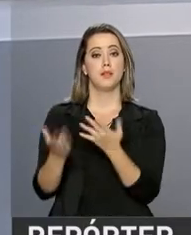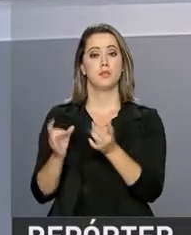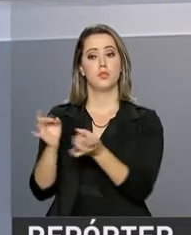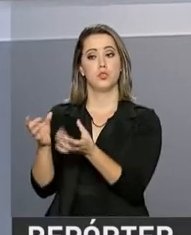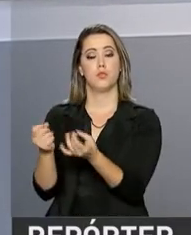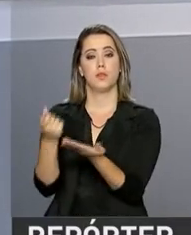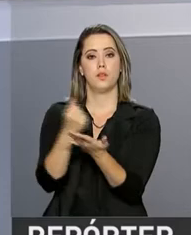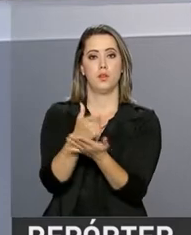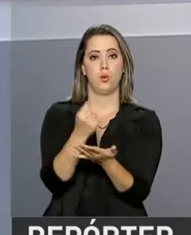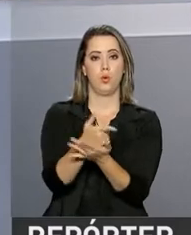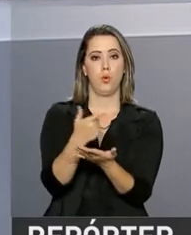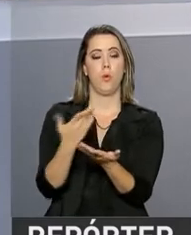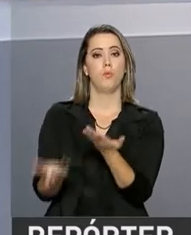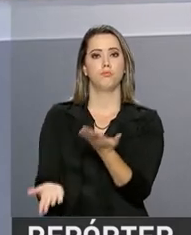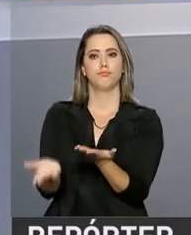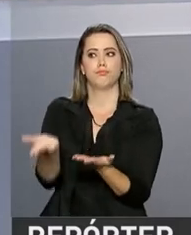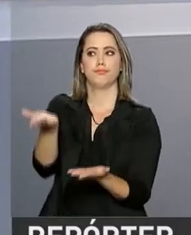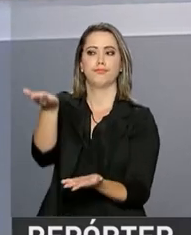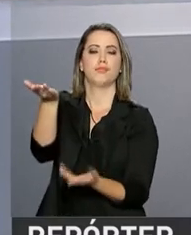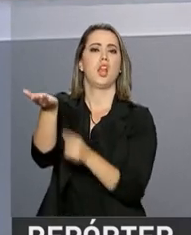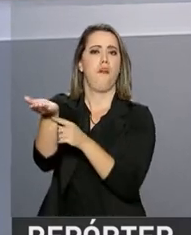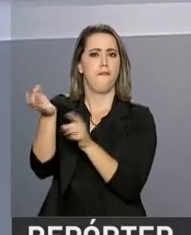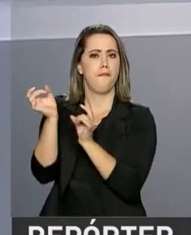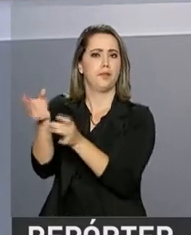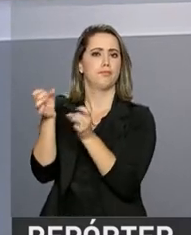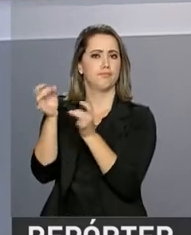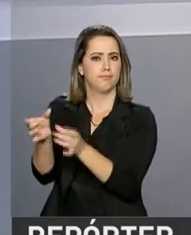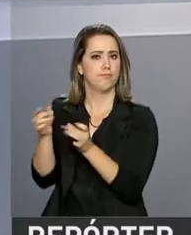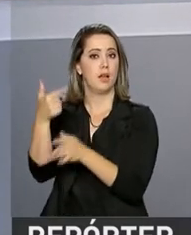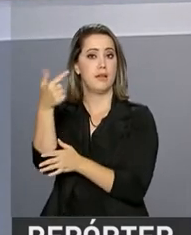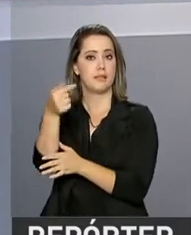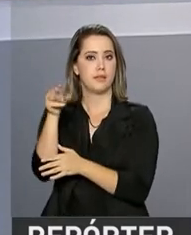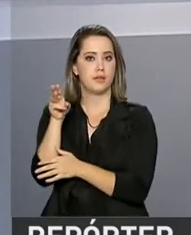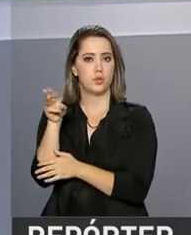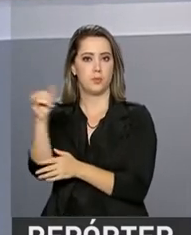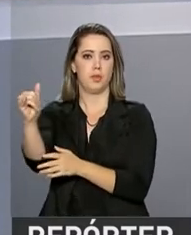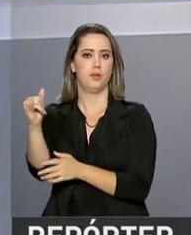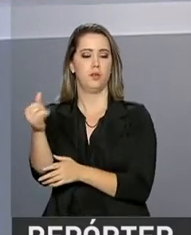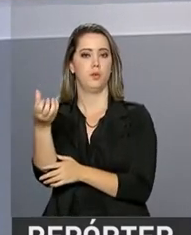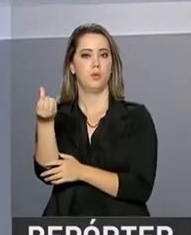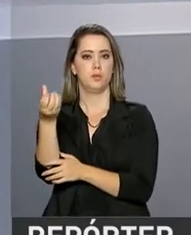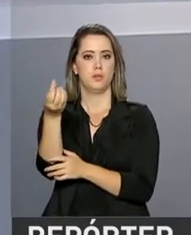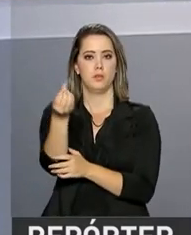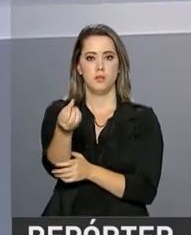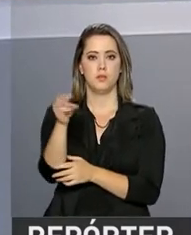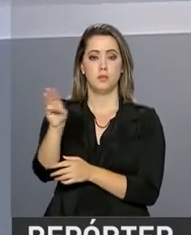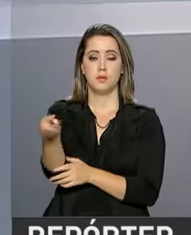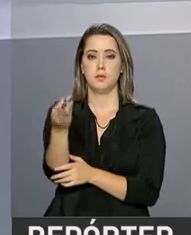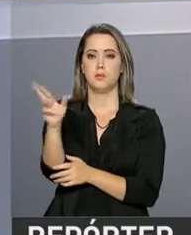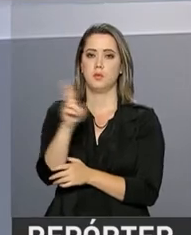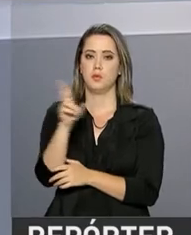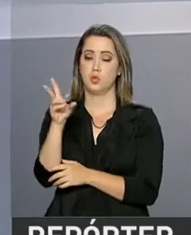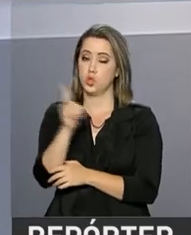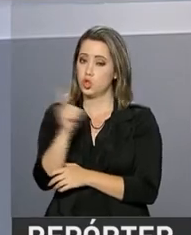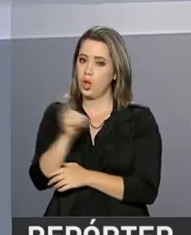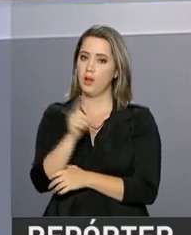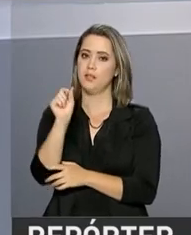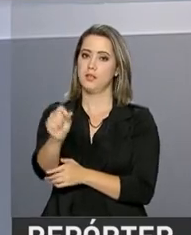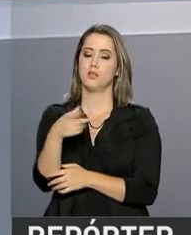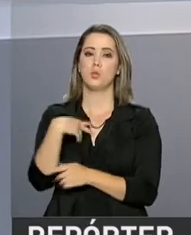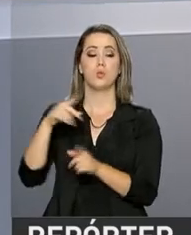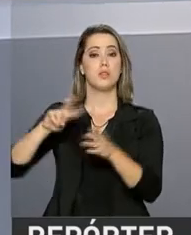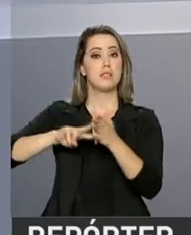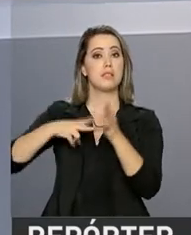fechou o mês de maio com um superávit de 7 bilhões e 660 milhões de dólares o que representa um